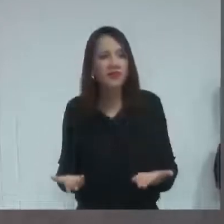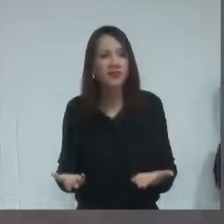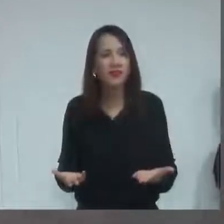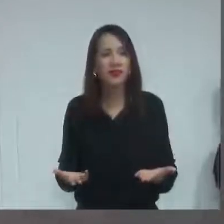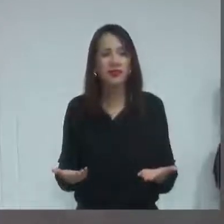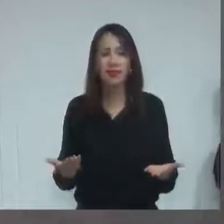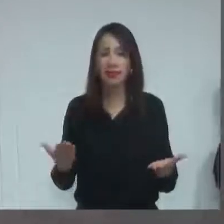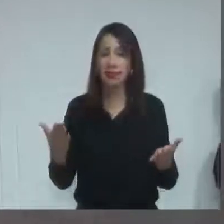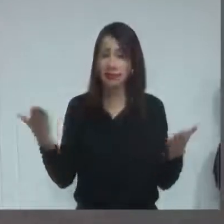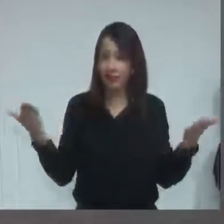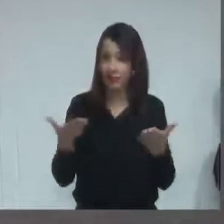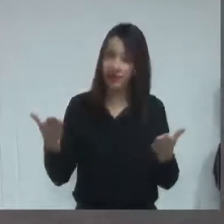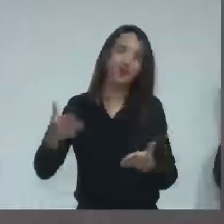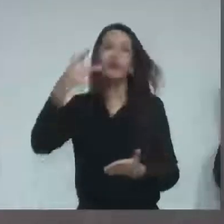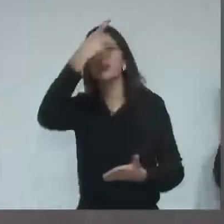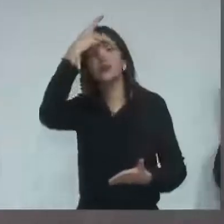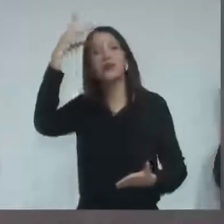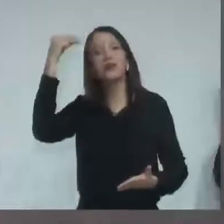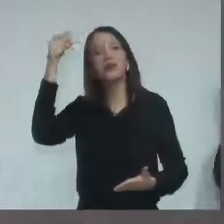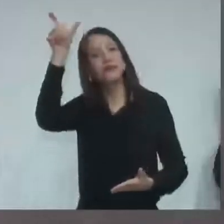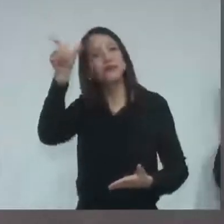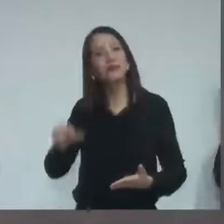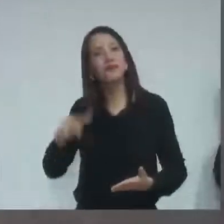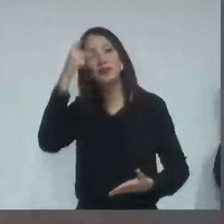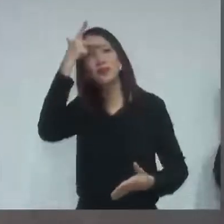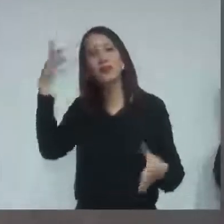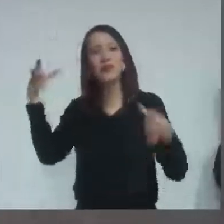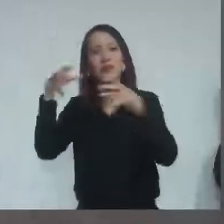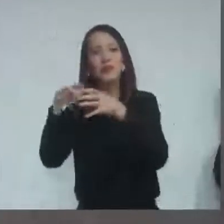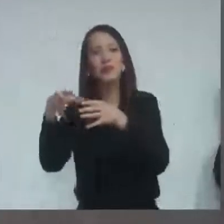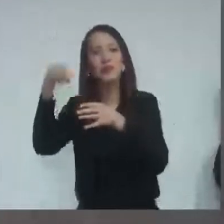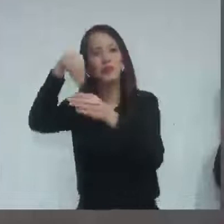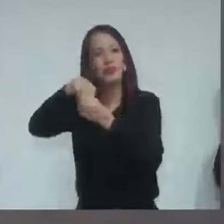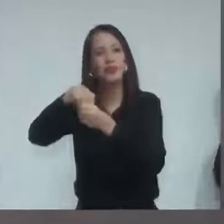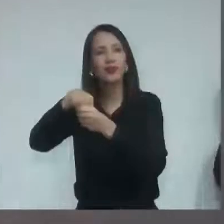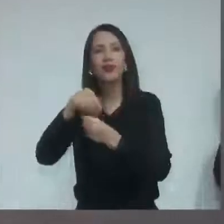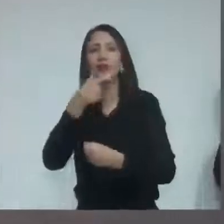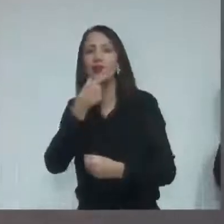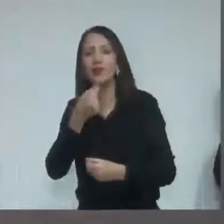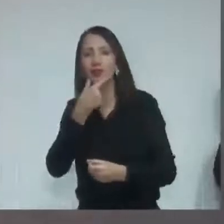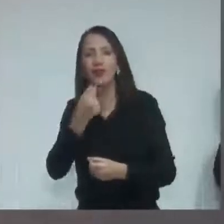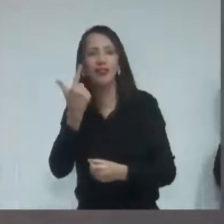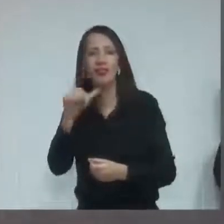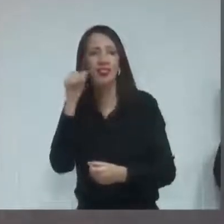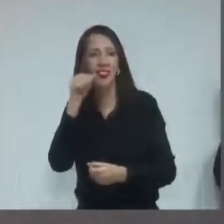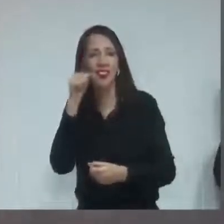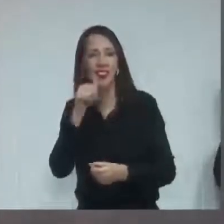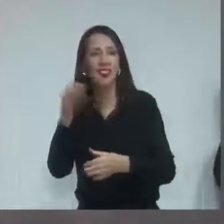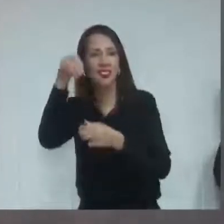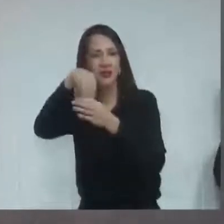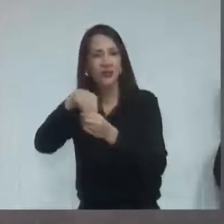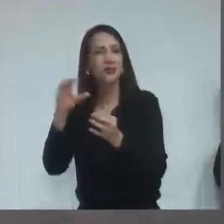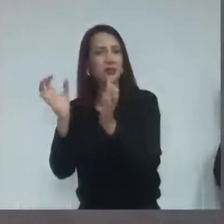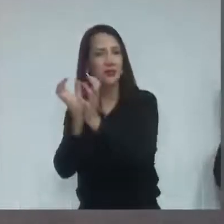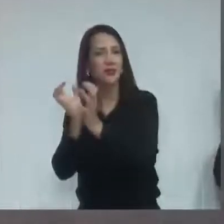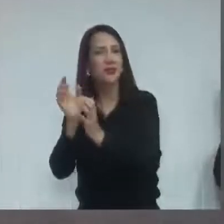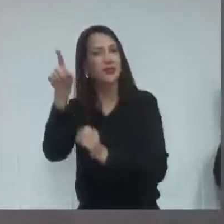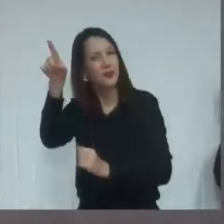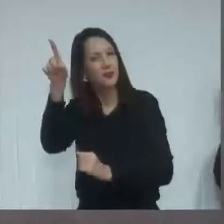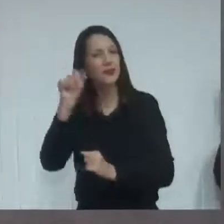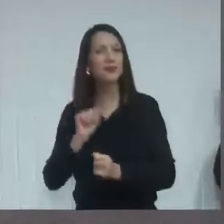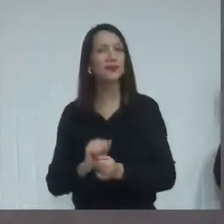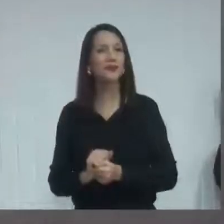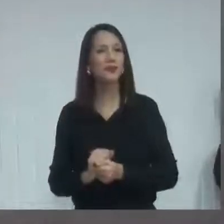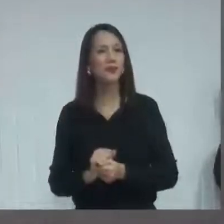que o prefeito e alguns dos seus homens, e falo homens porque não tem mulheres que são do núcleo duro, né, do